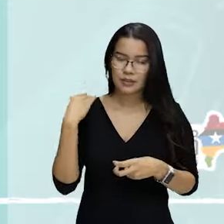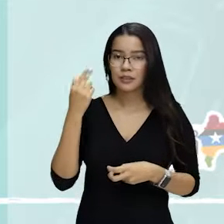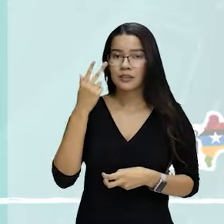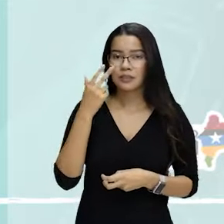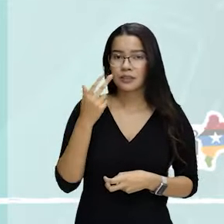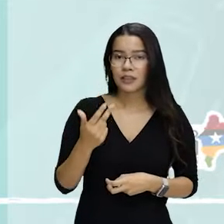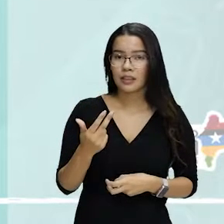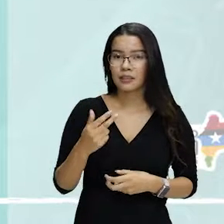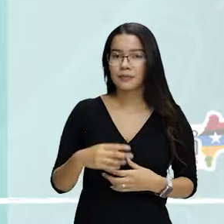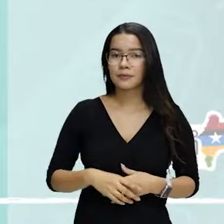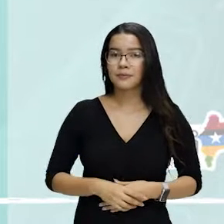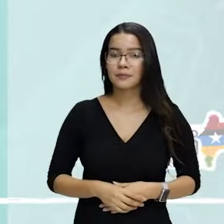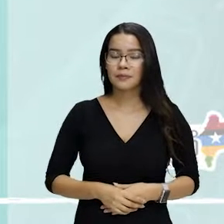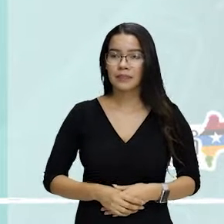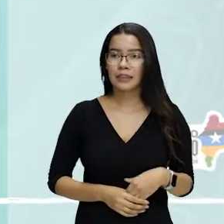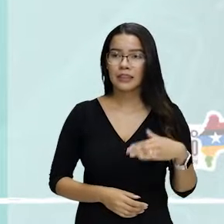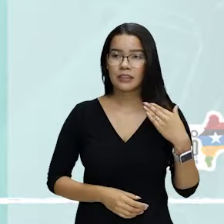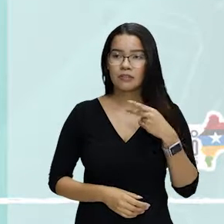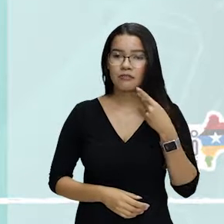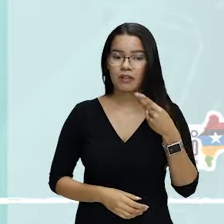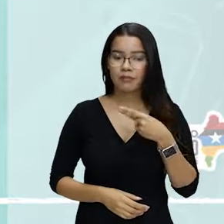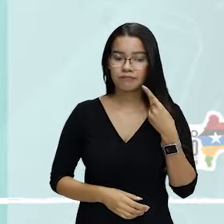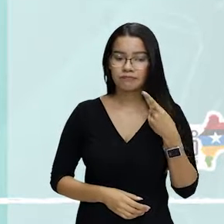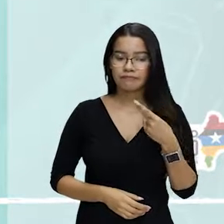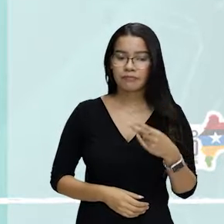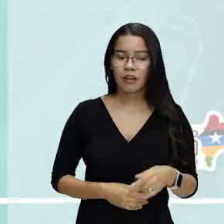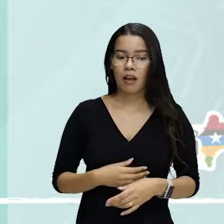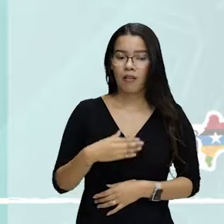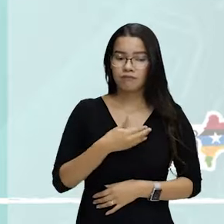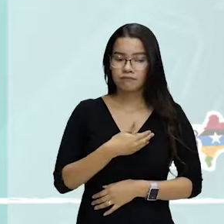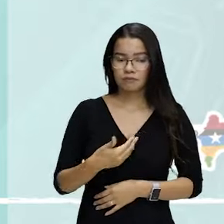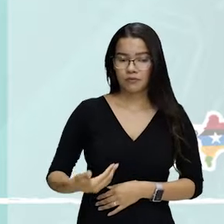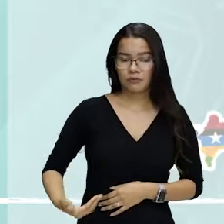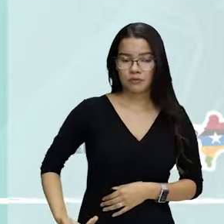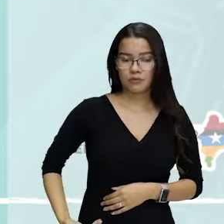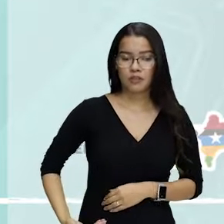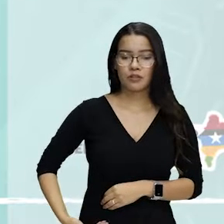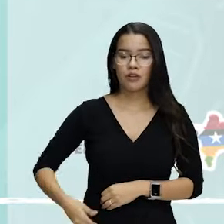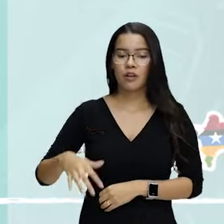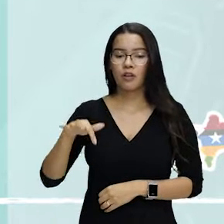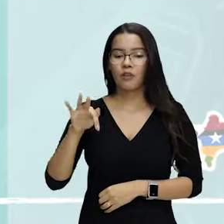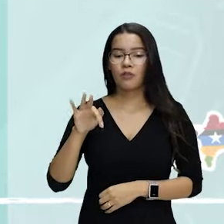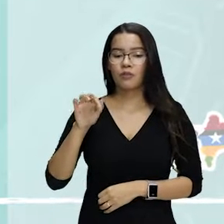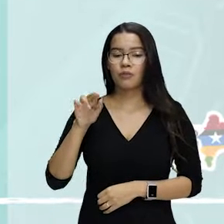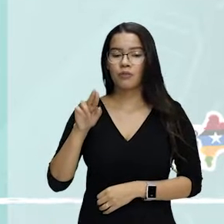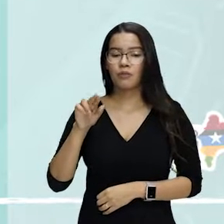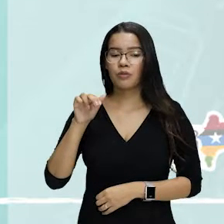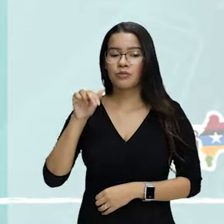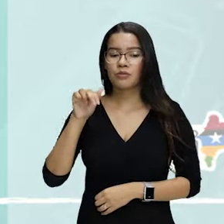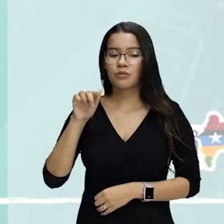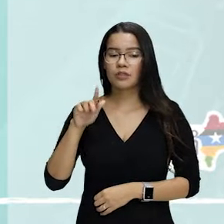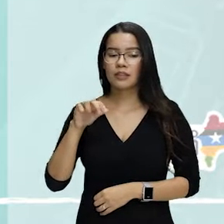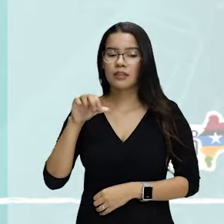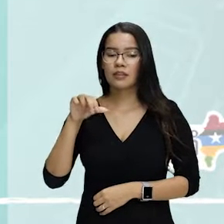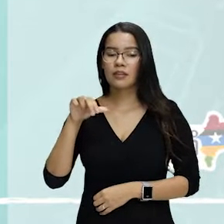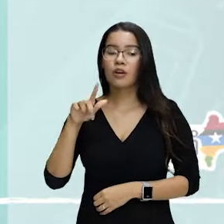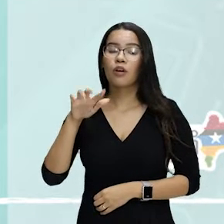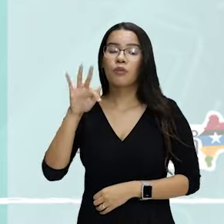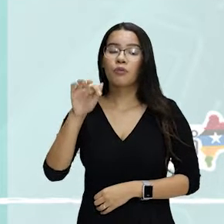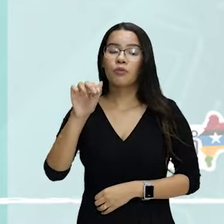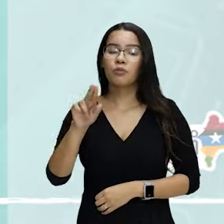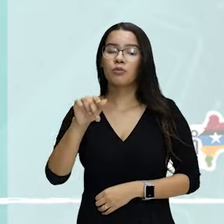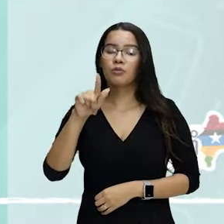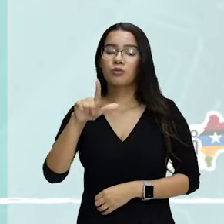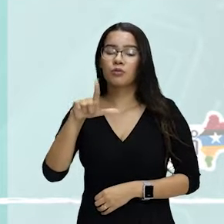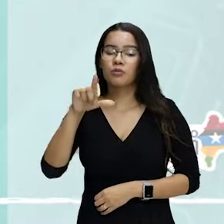falar do governo de Fulgêncio Batista, porque Fulgêncio Batista é o presidente cubano que vai ser deposto